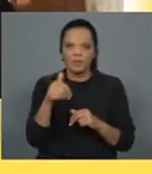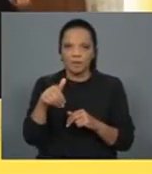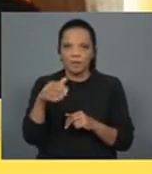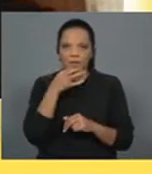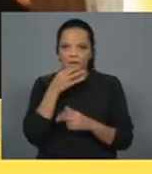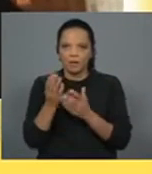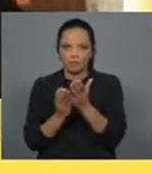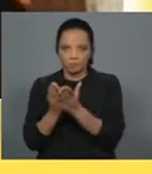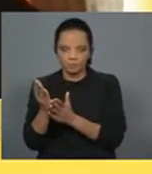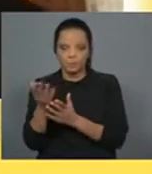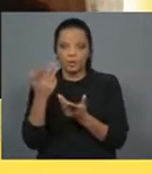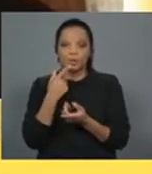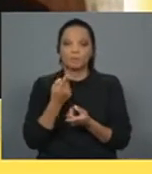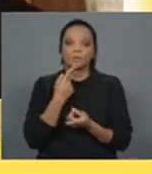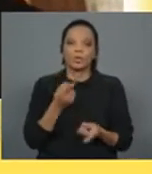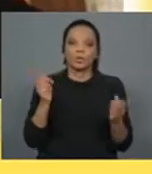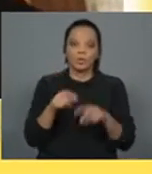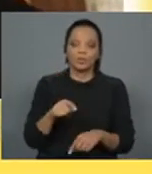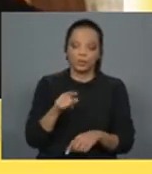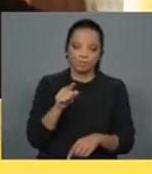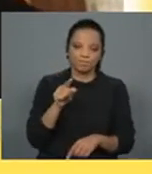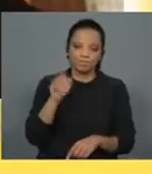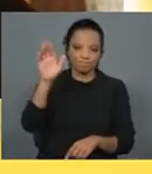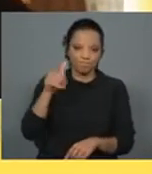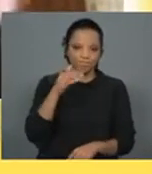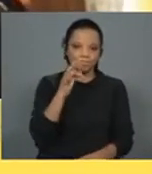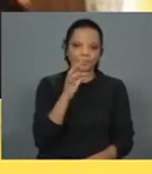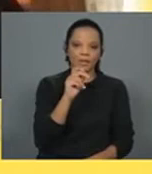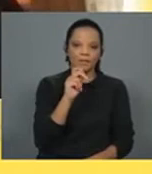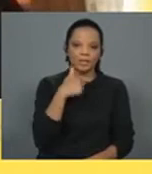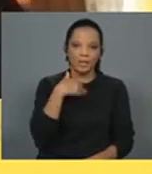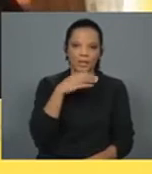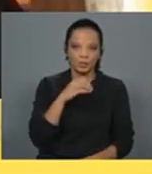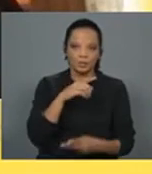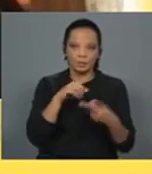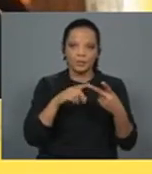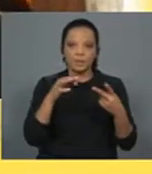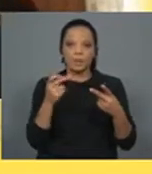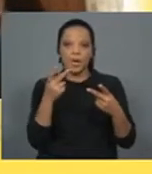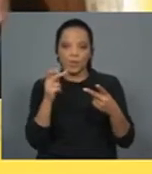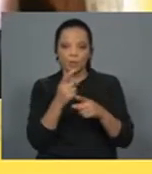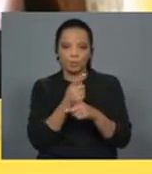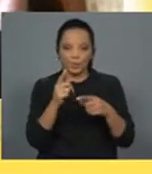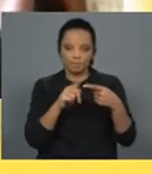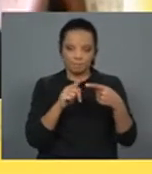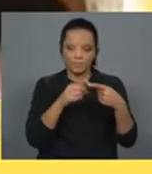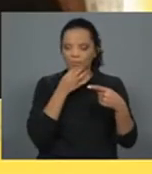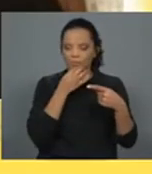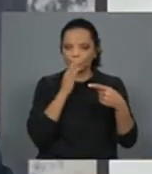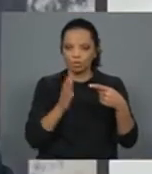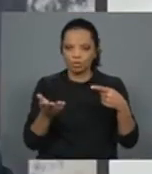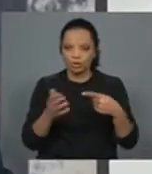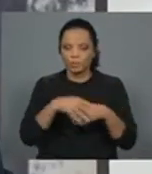à conversa. Deixe-me só reintroduzir o Fernando e a Paula, porque, Fernando, já aqui falámos